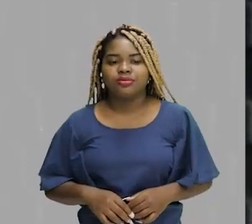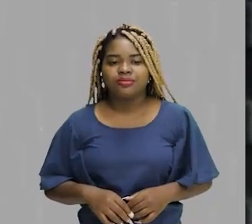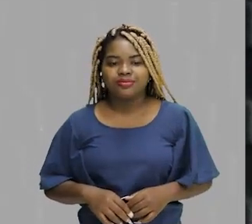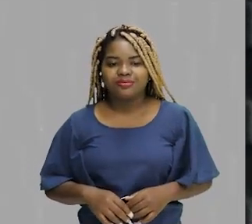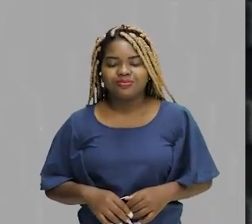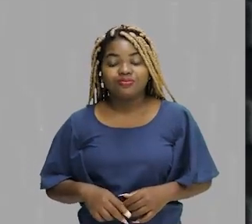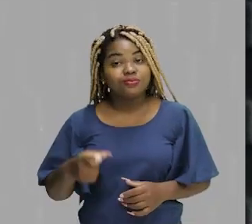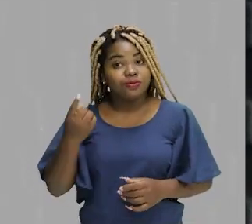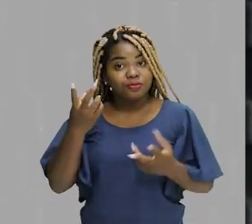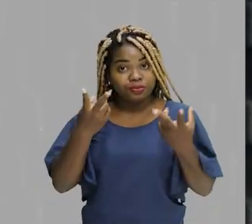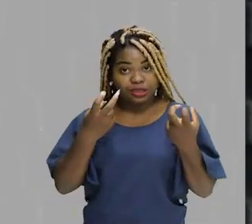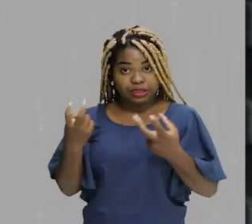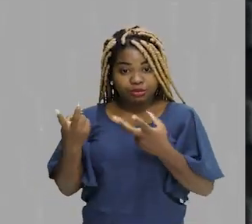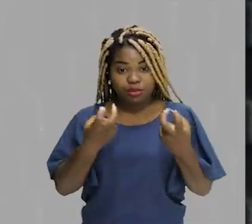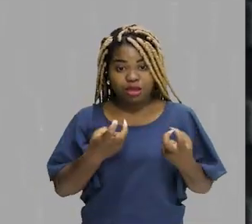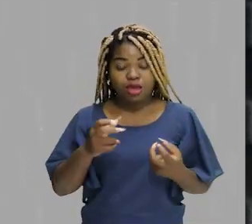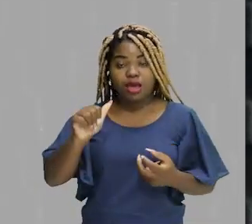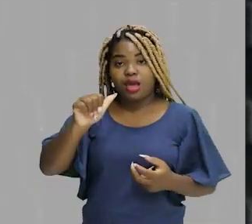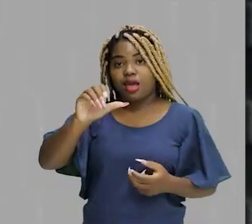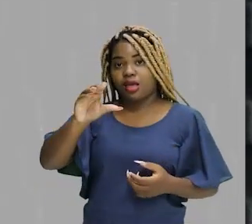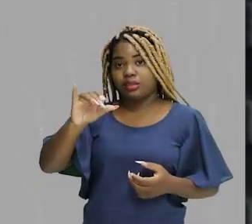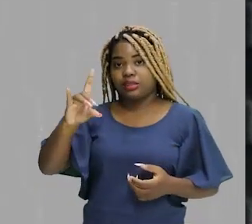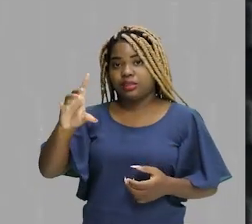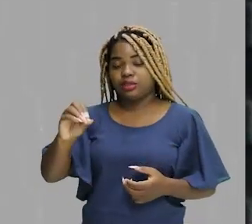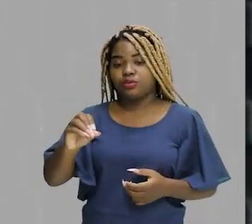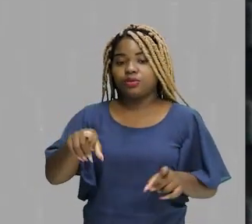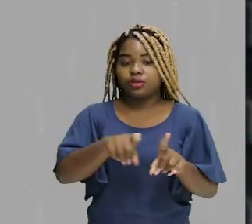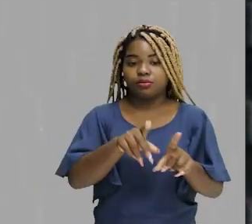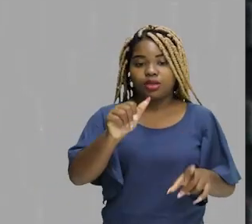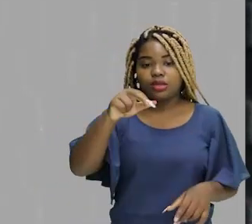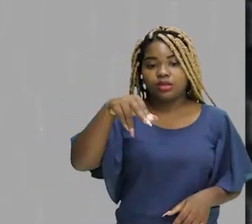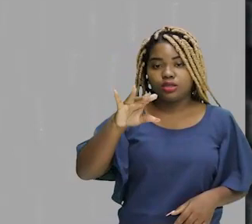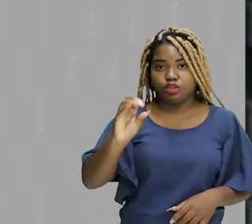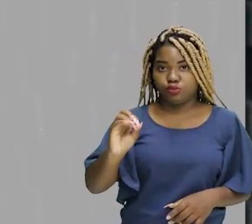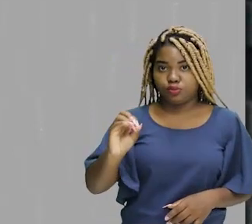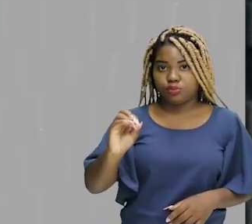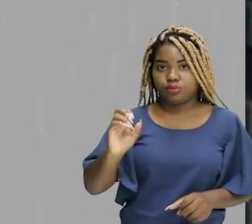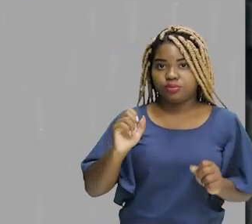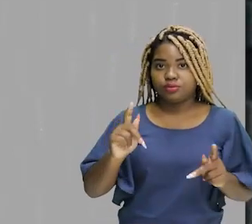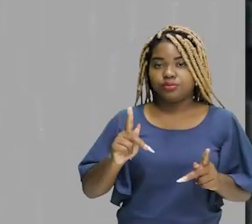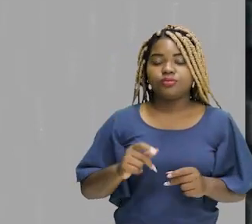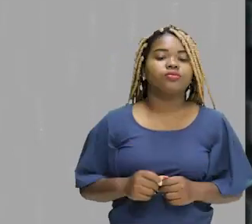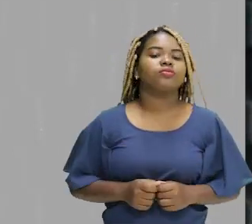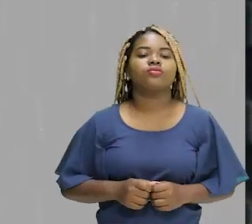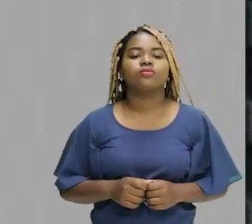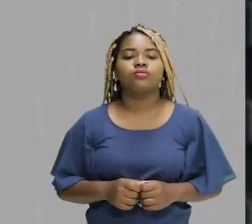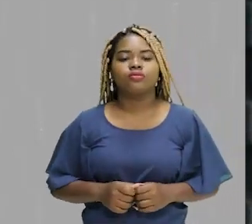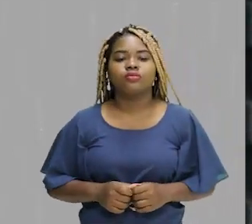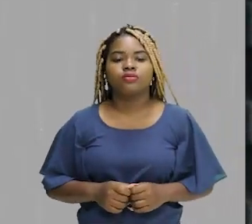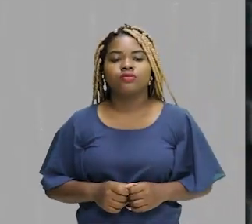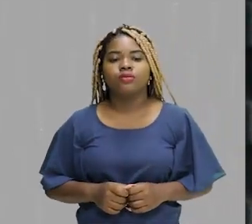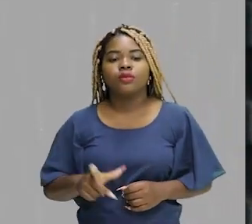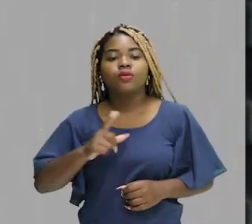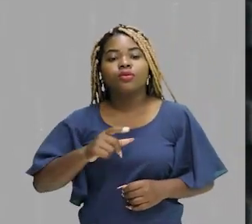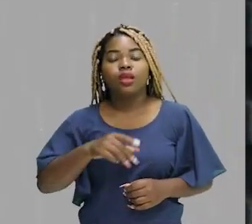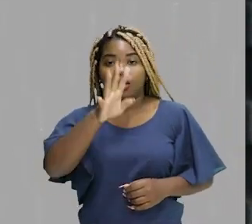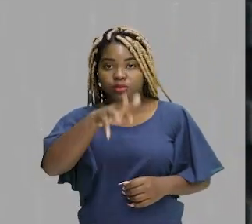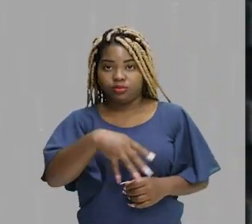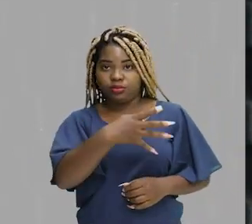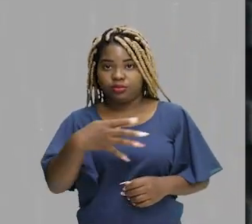vamos observar para um ácido e para um ânion. Então, o sufixo do ácido, se for